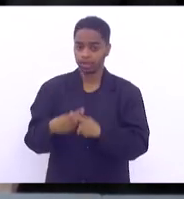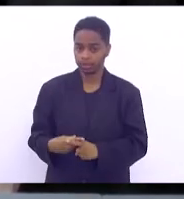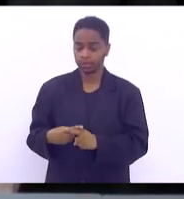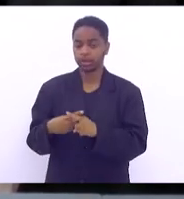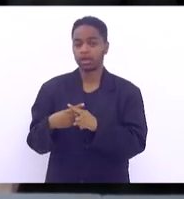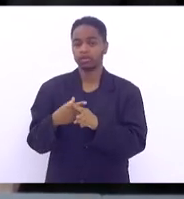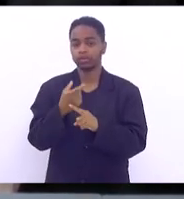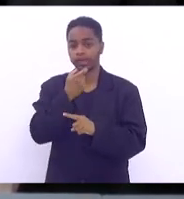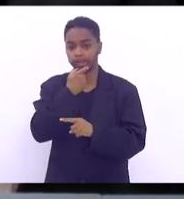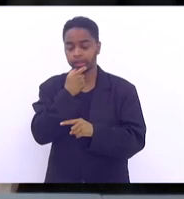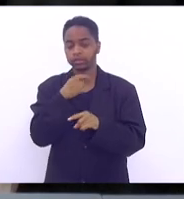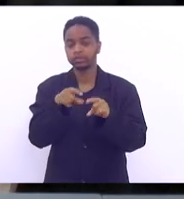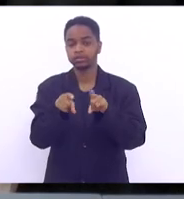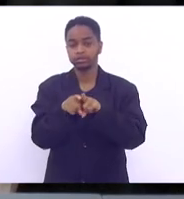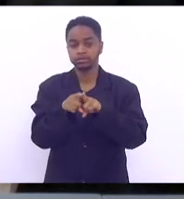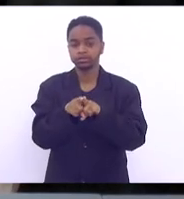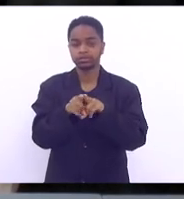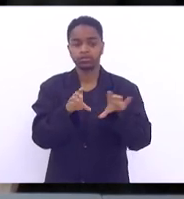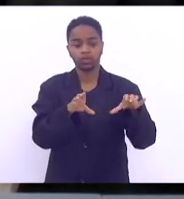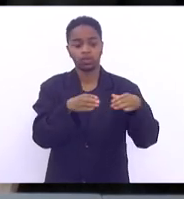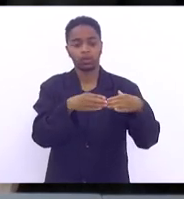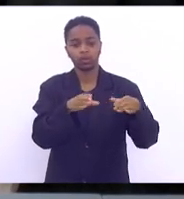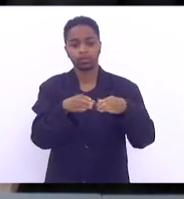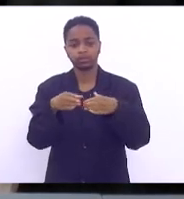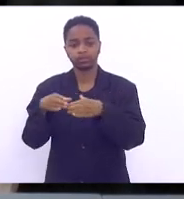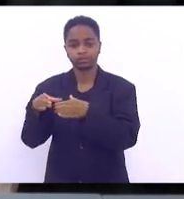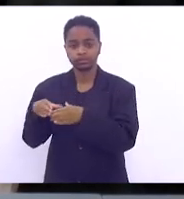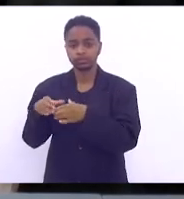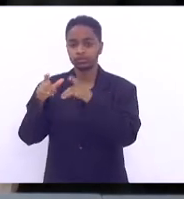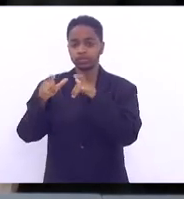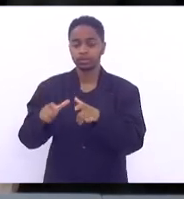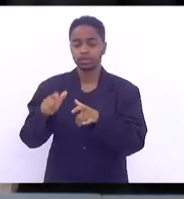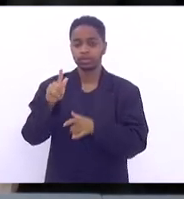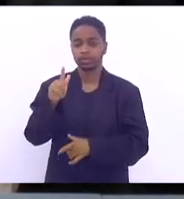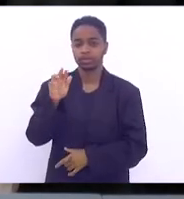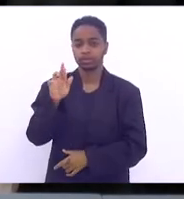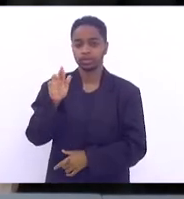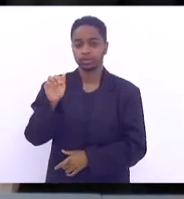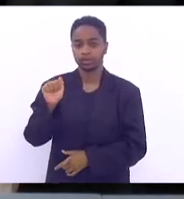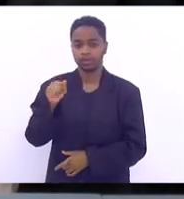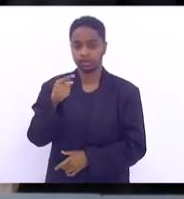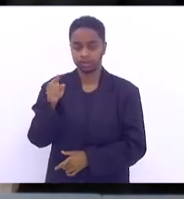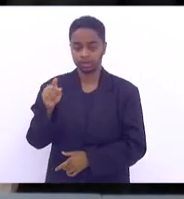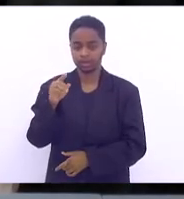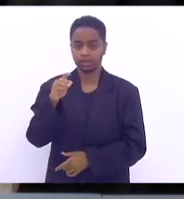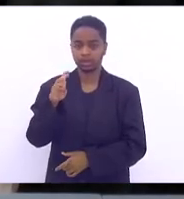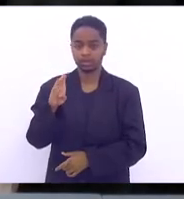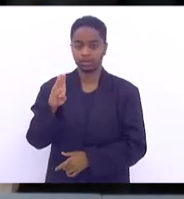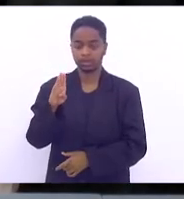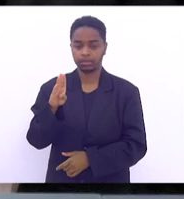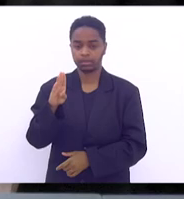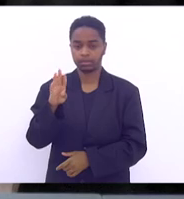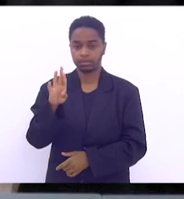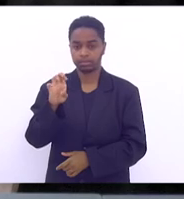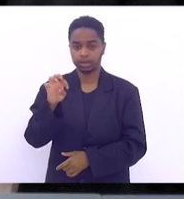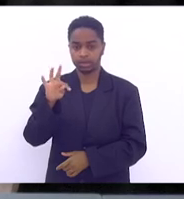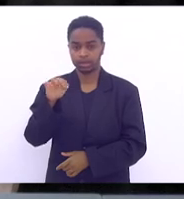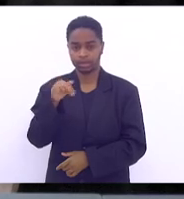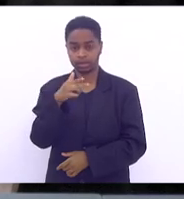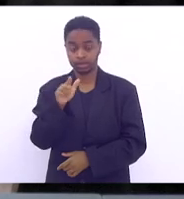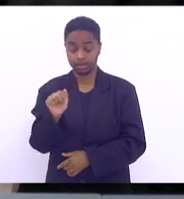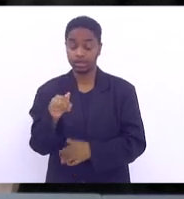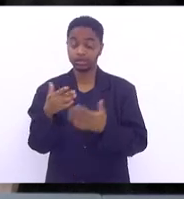as torcidas lá da Grã-Bretanha, para ser mais genérico. Então, isto é um